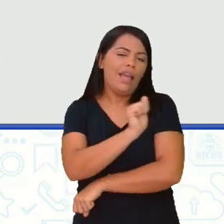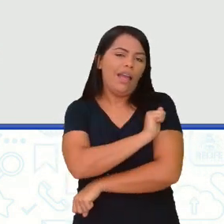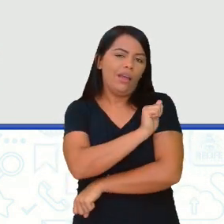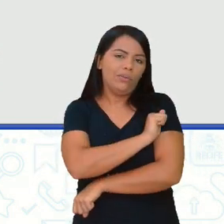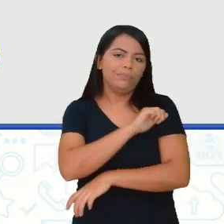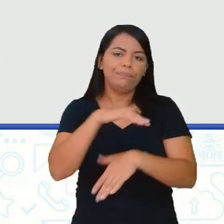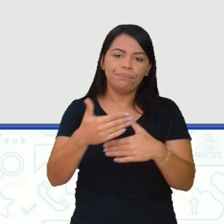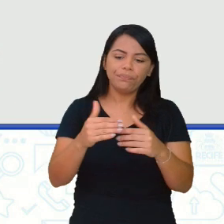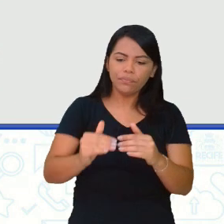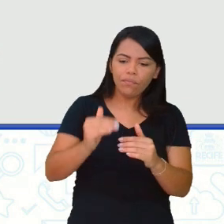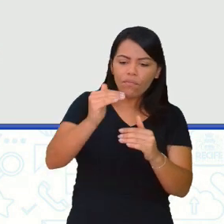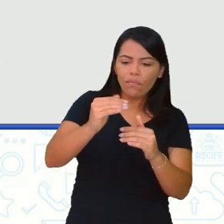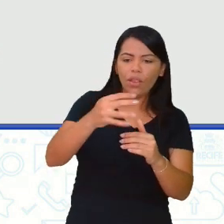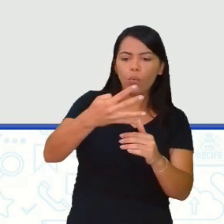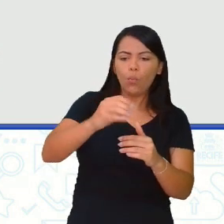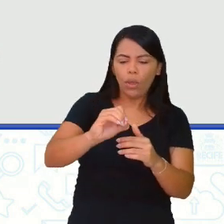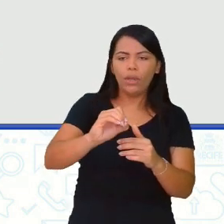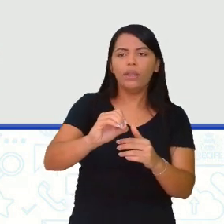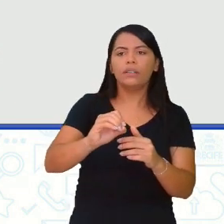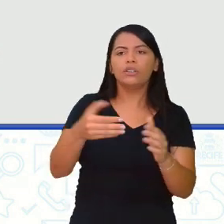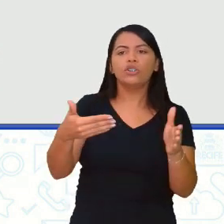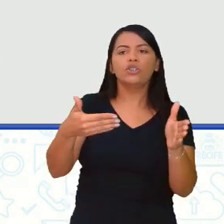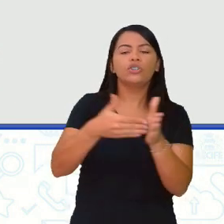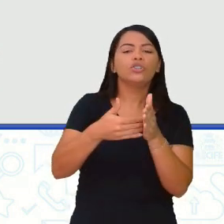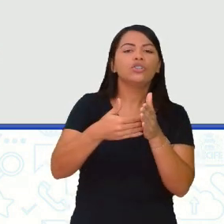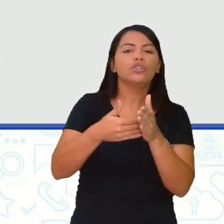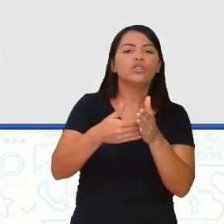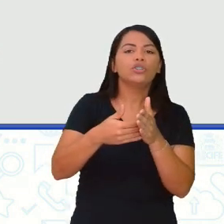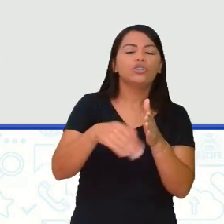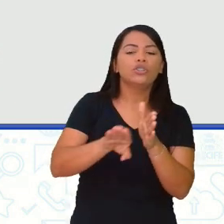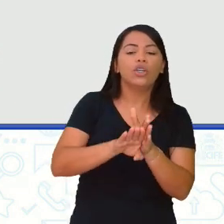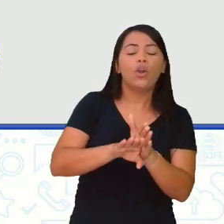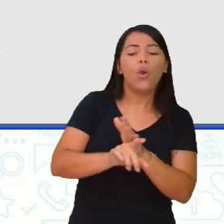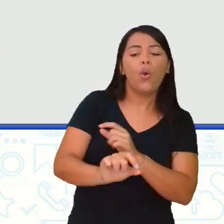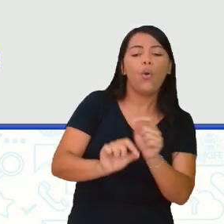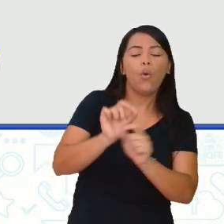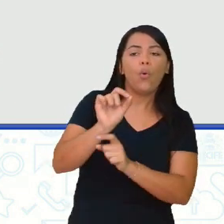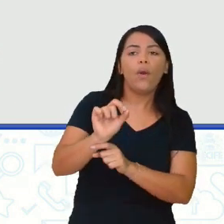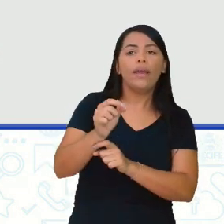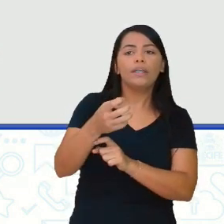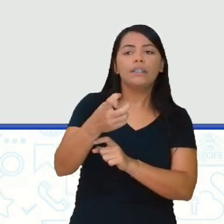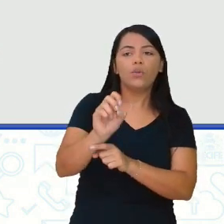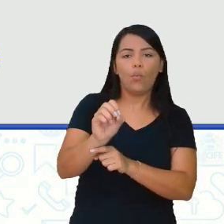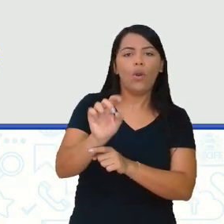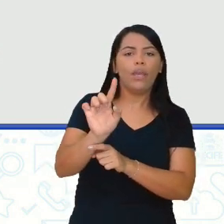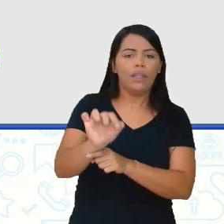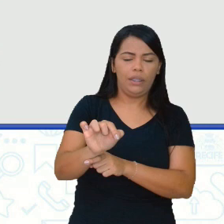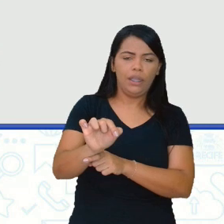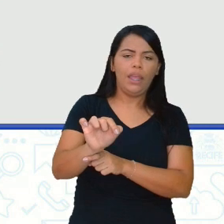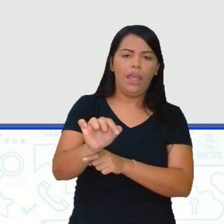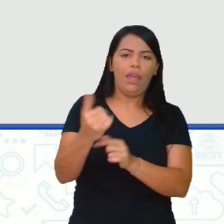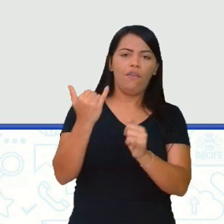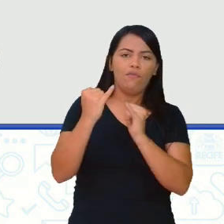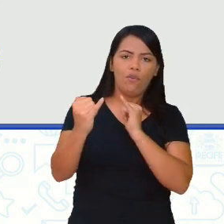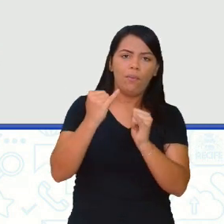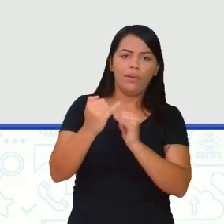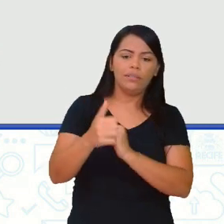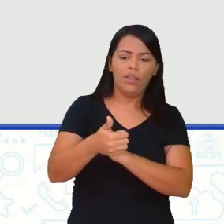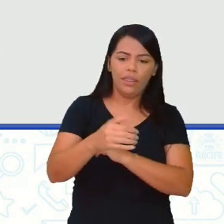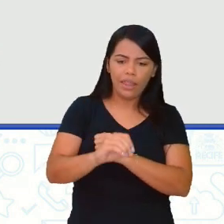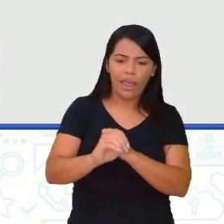Aí vou pulando, 40, chegou no 50, quero informação dada. Então, realmente é de 10 em 10,